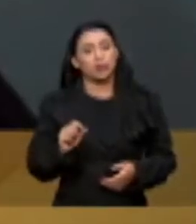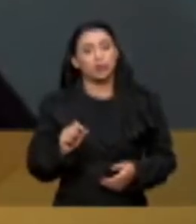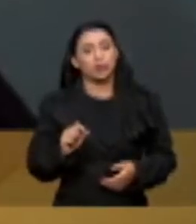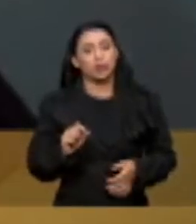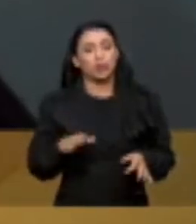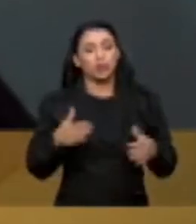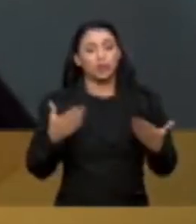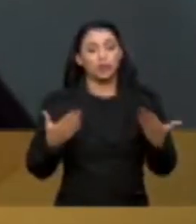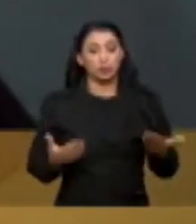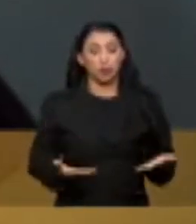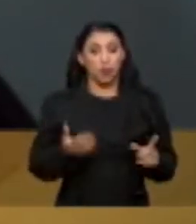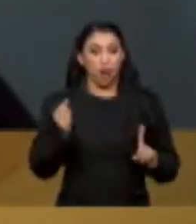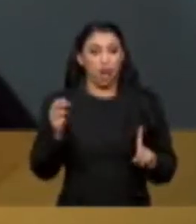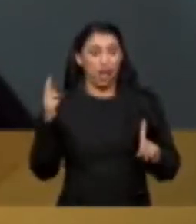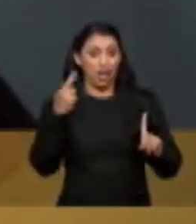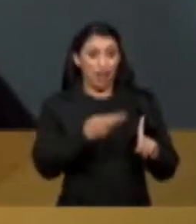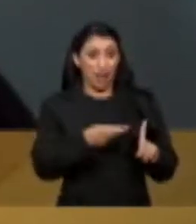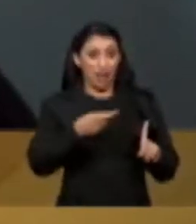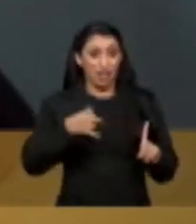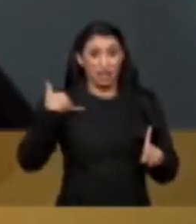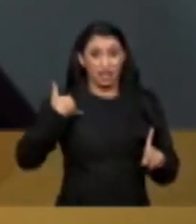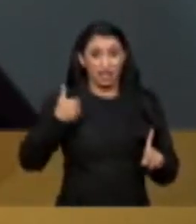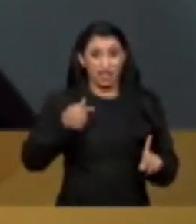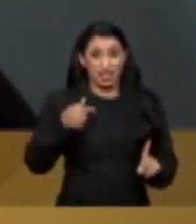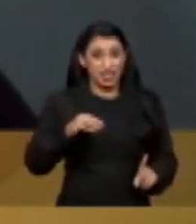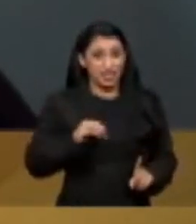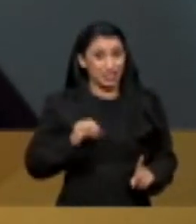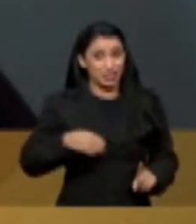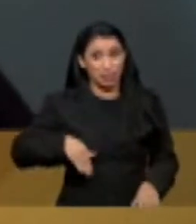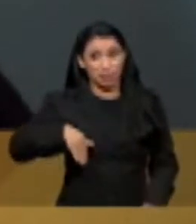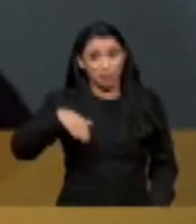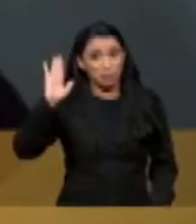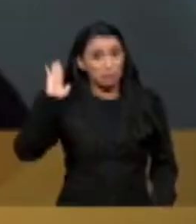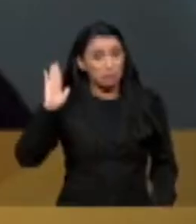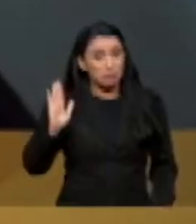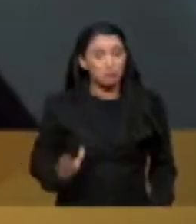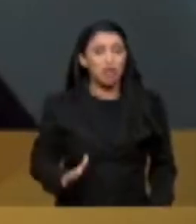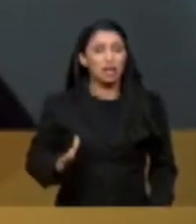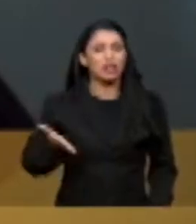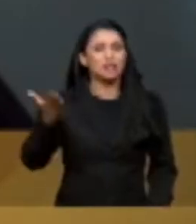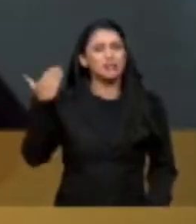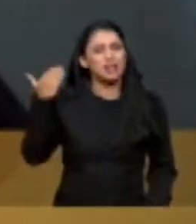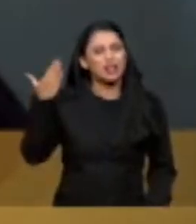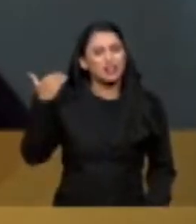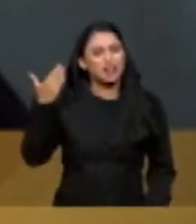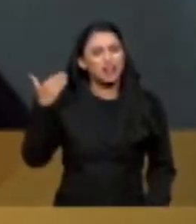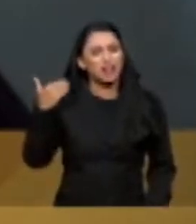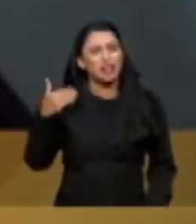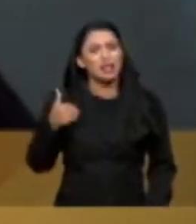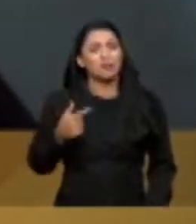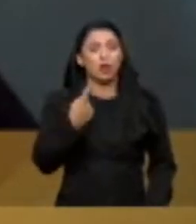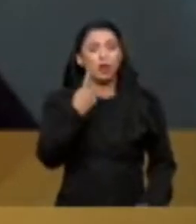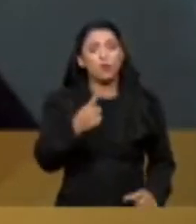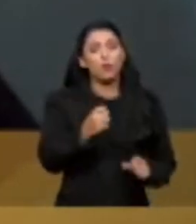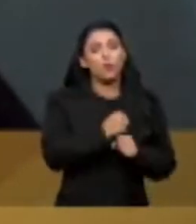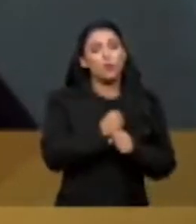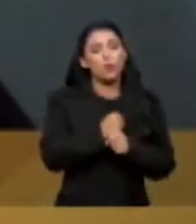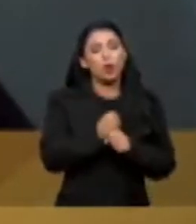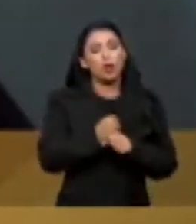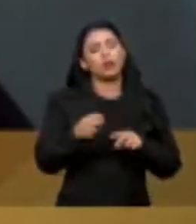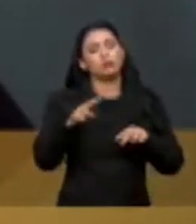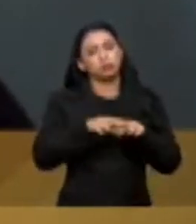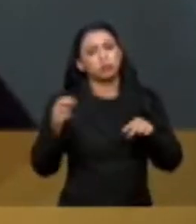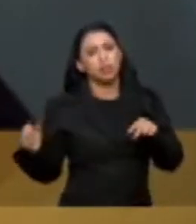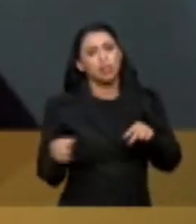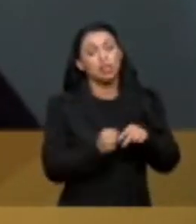sendo a ré maior de 70 anos, na data da sentença que condenou a pena de 1 ano de reclusão e multa, proferida